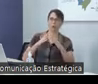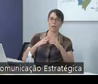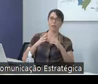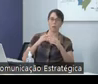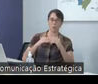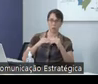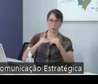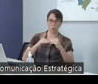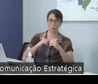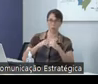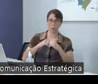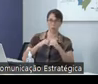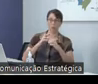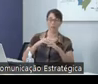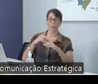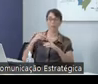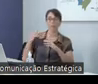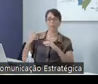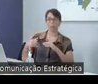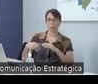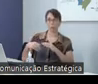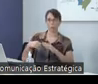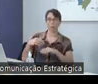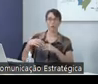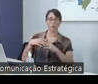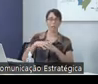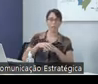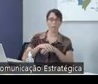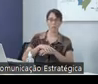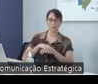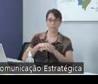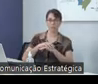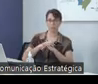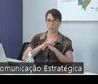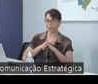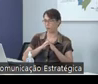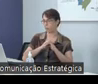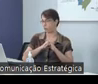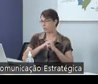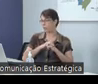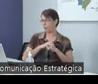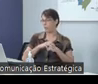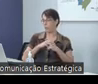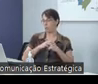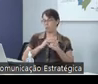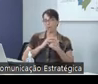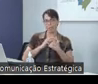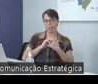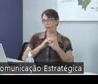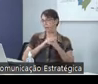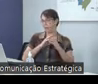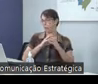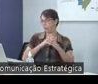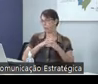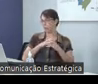laudo para olhar realmente o resultado dos exames e entrando no ciclón para ver a questão da dispensação de medicamentos a partir